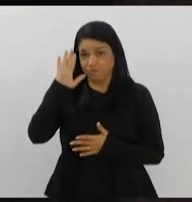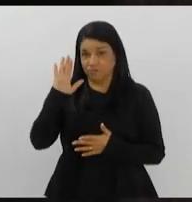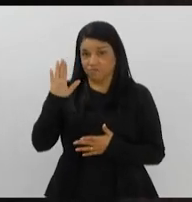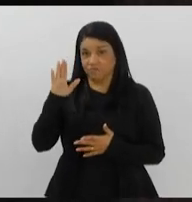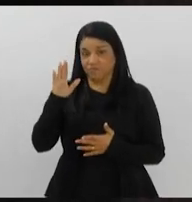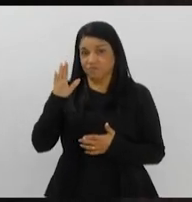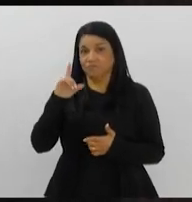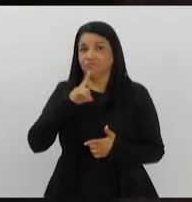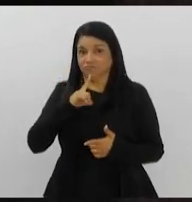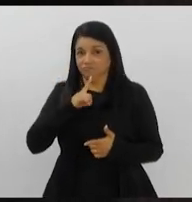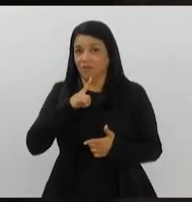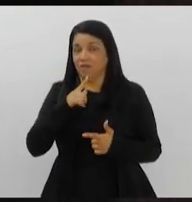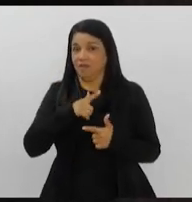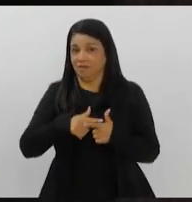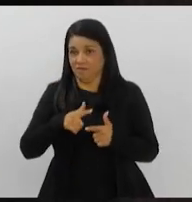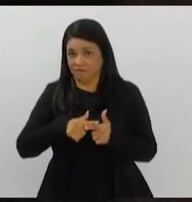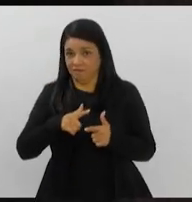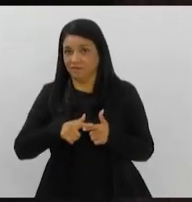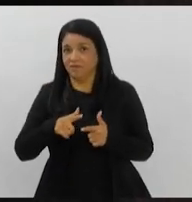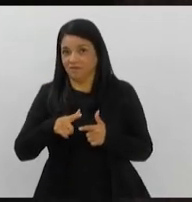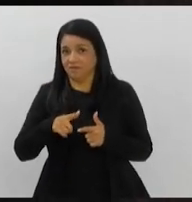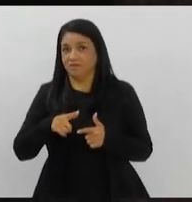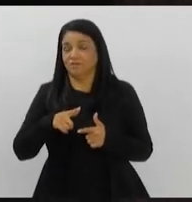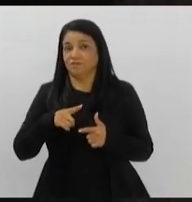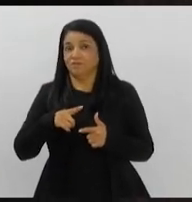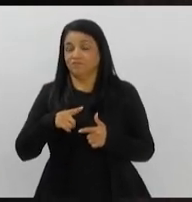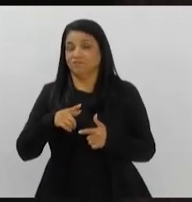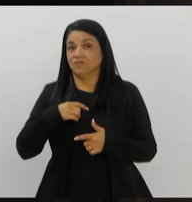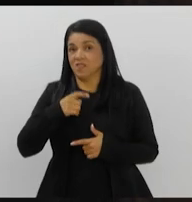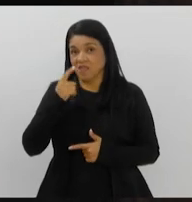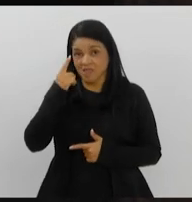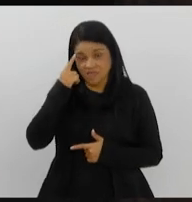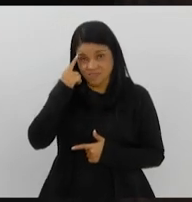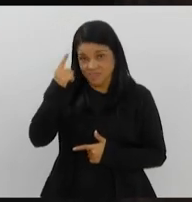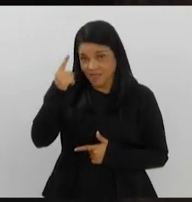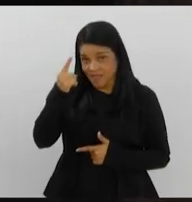De boas intenções, o inferno está cheio.